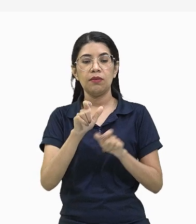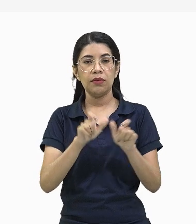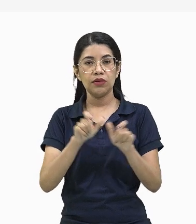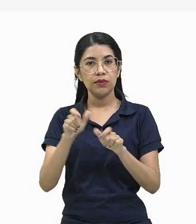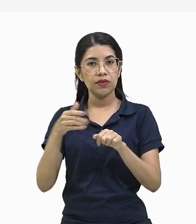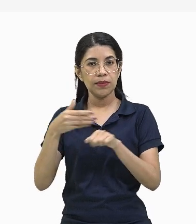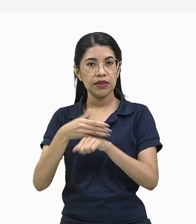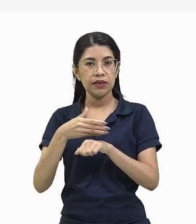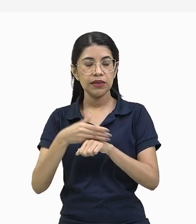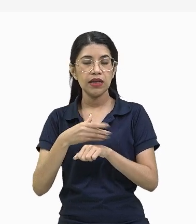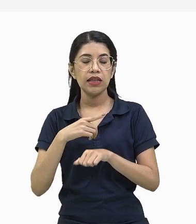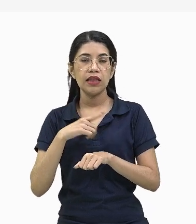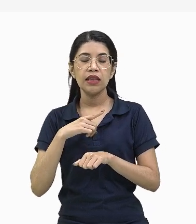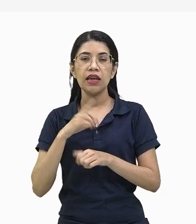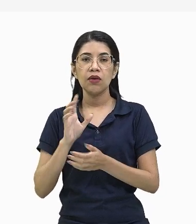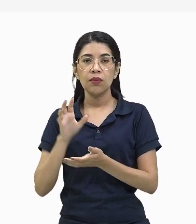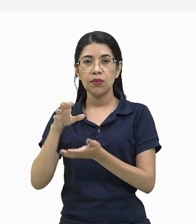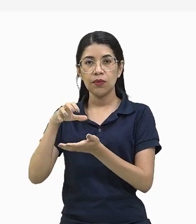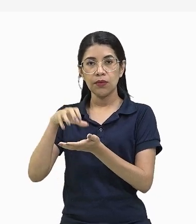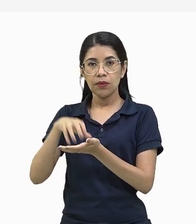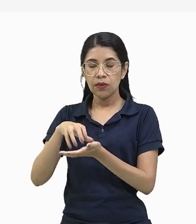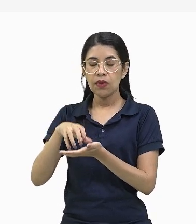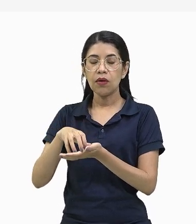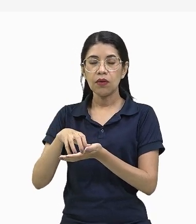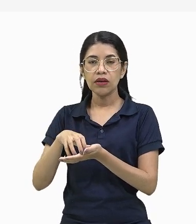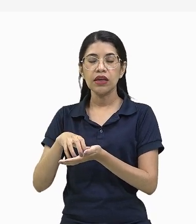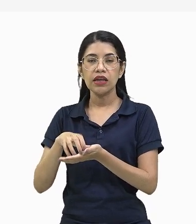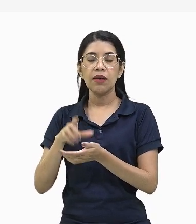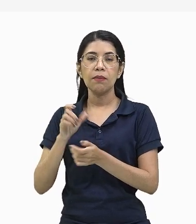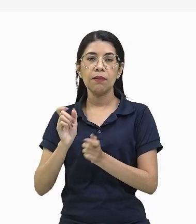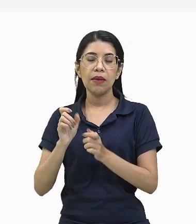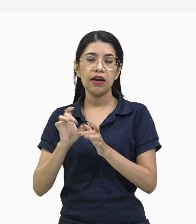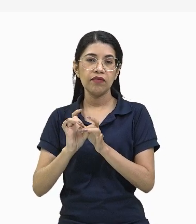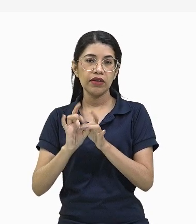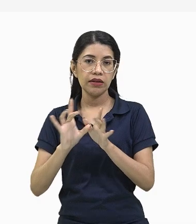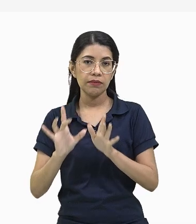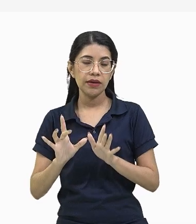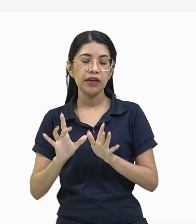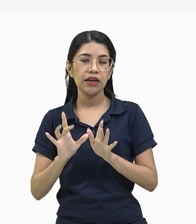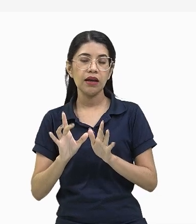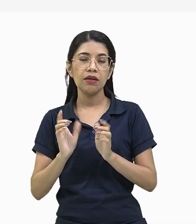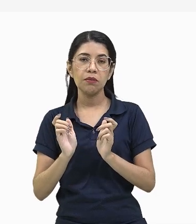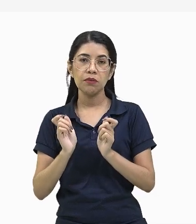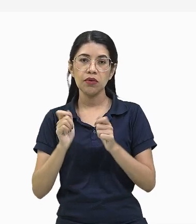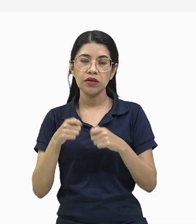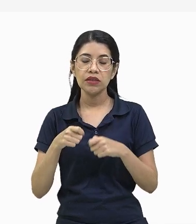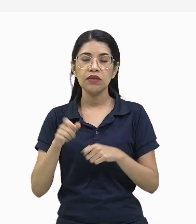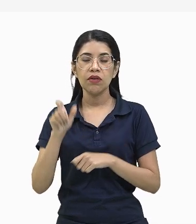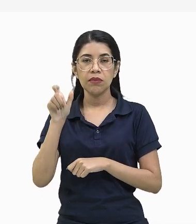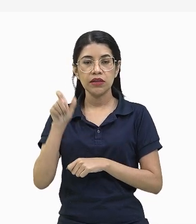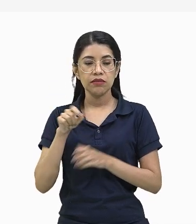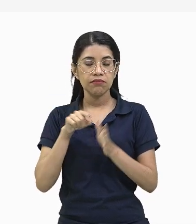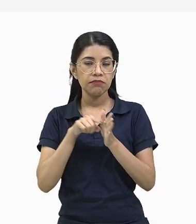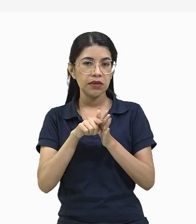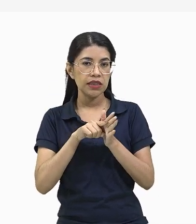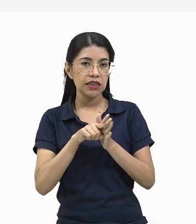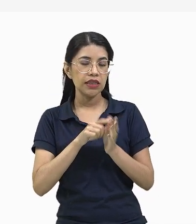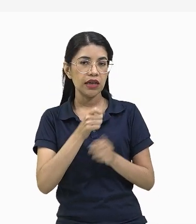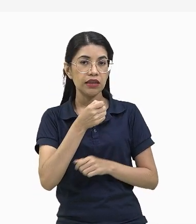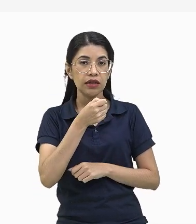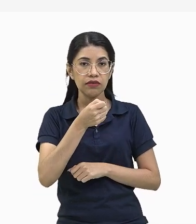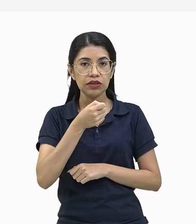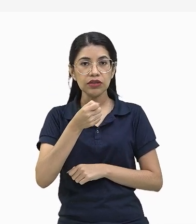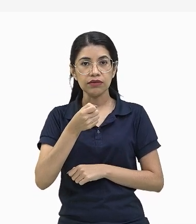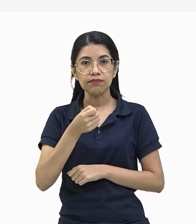Então, existe um órgão específico que vai autorizar o pesquisador a fazer a entrevista com as